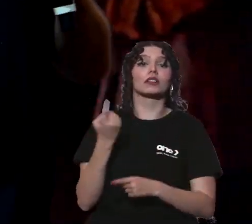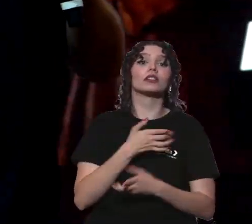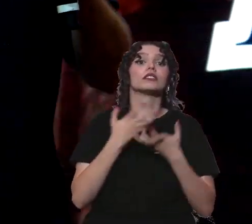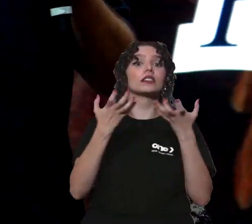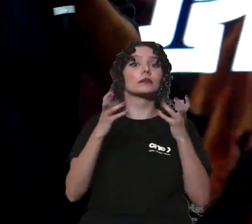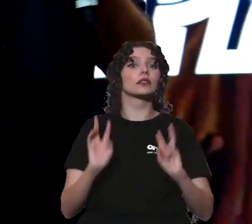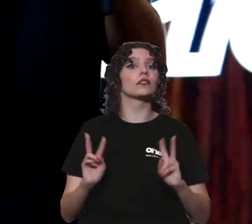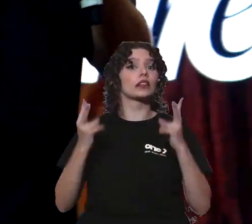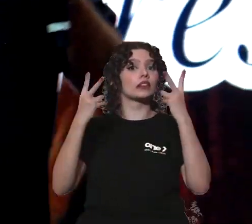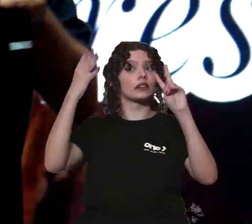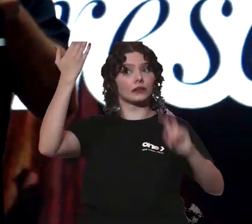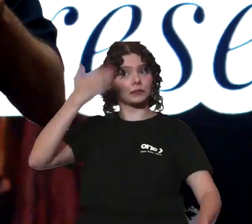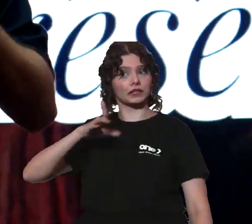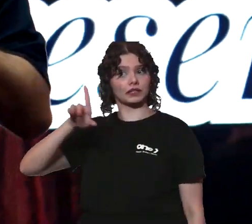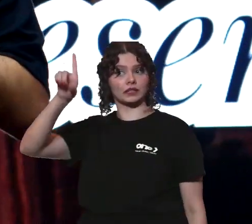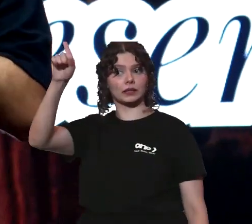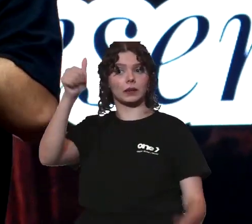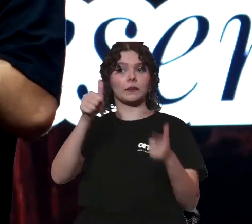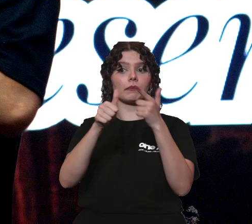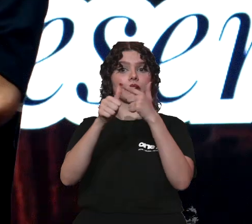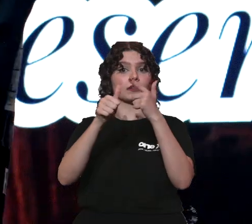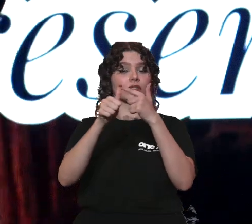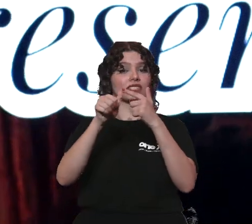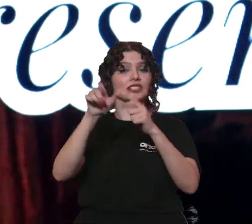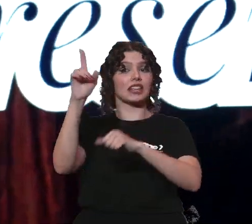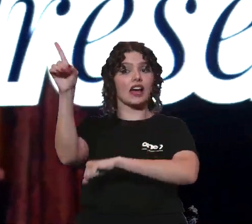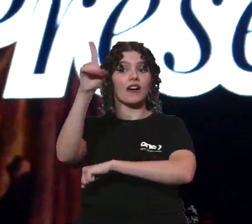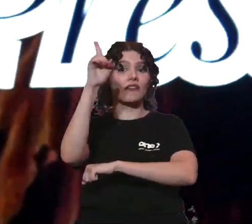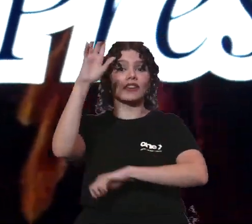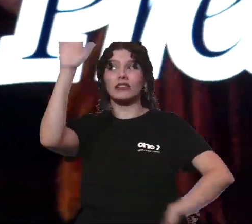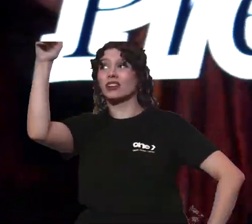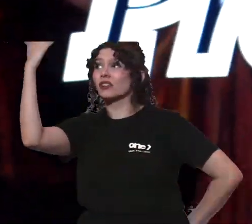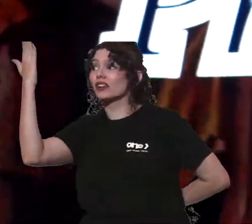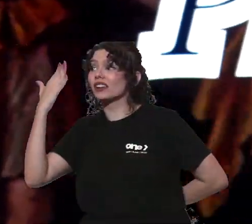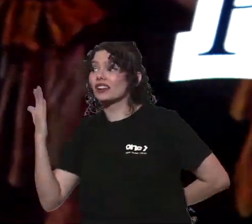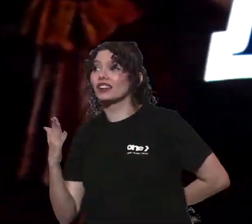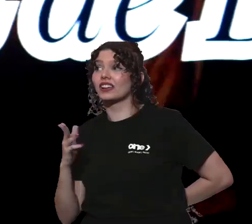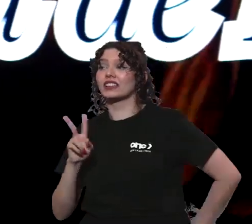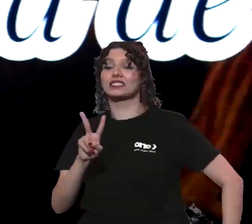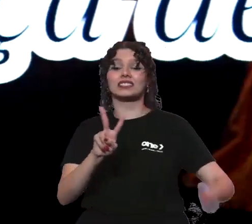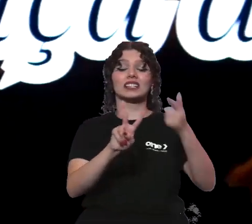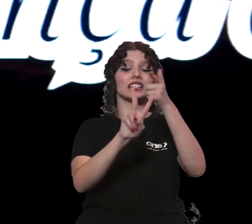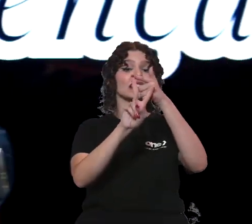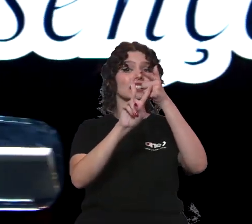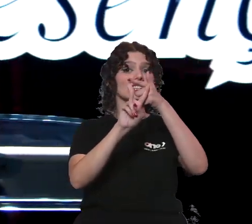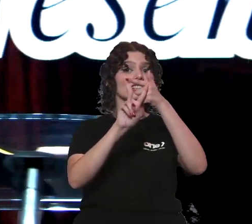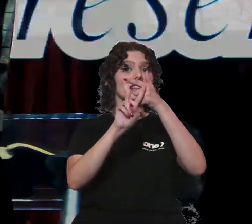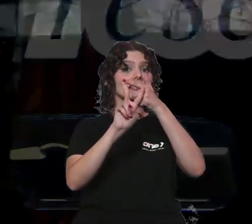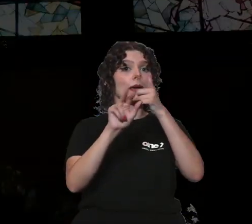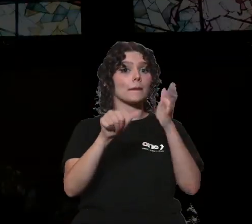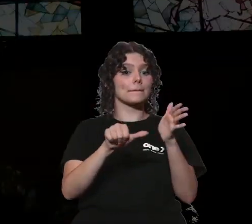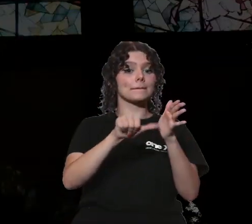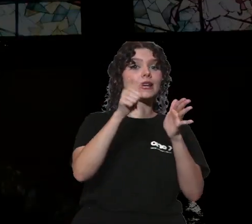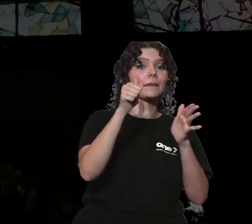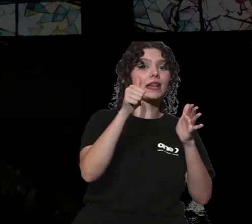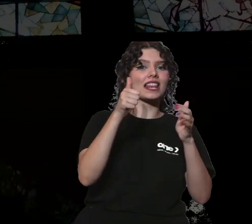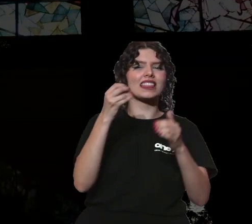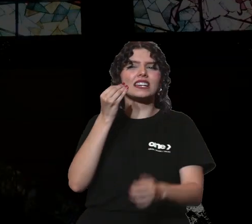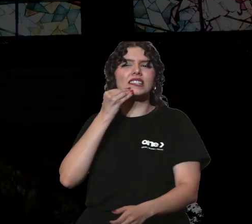de Deus. Então a primeira coisa, ele foi reverente. A segunda coisa é que nessa primeira tentativa de trazer